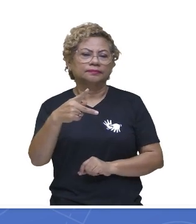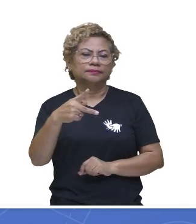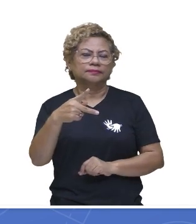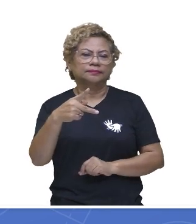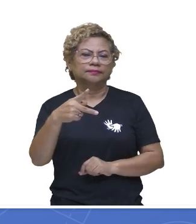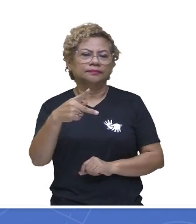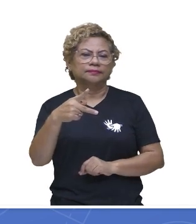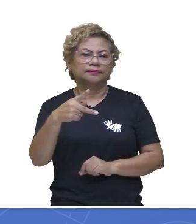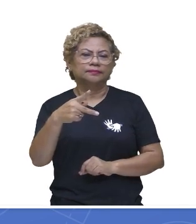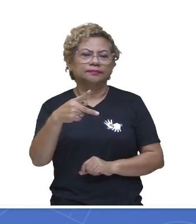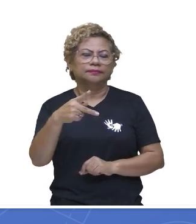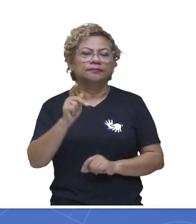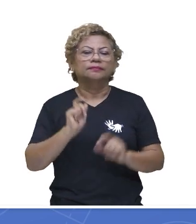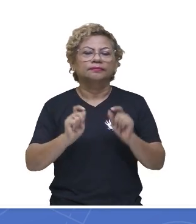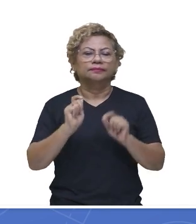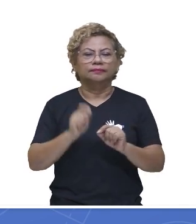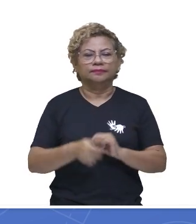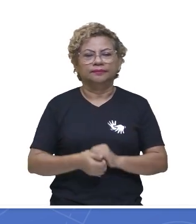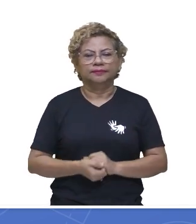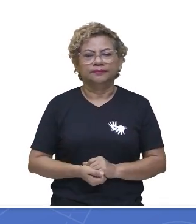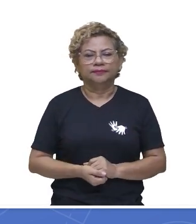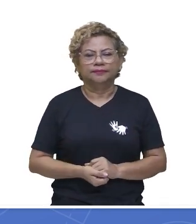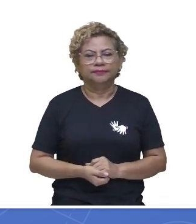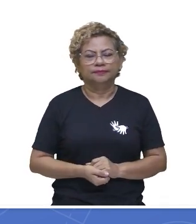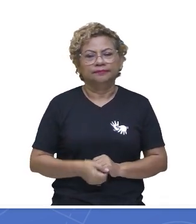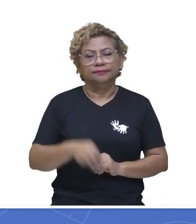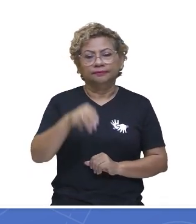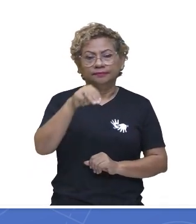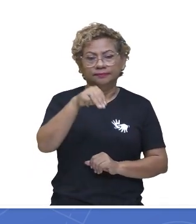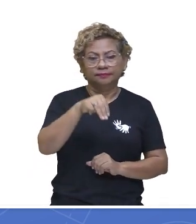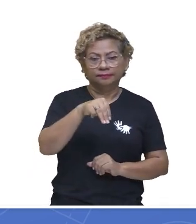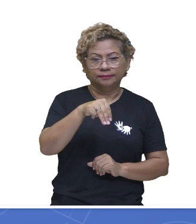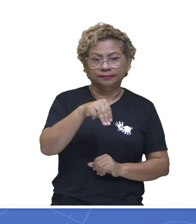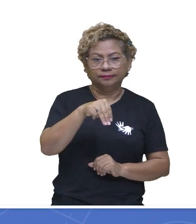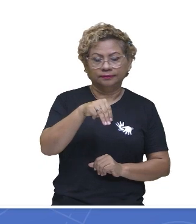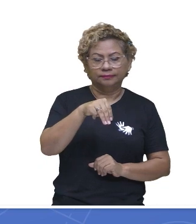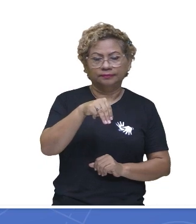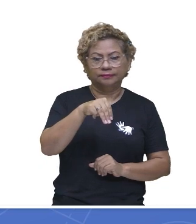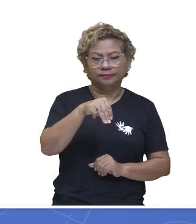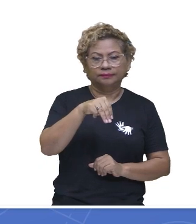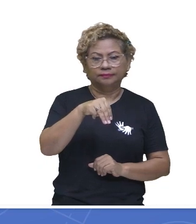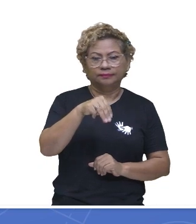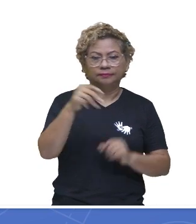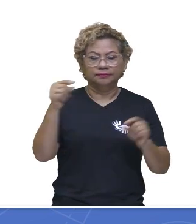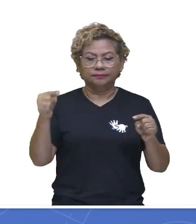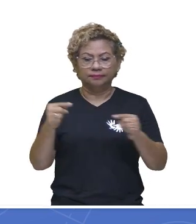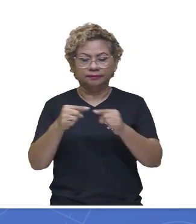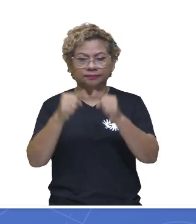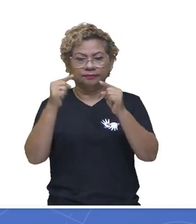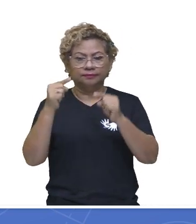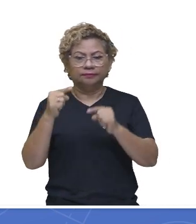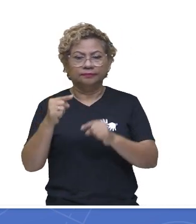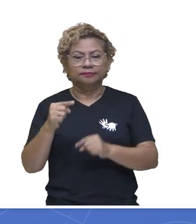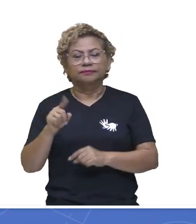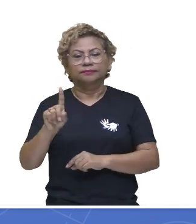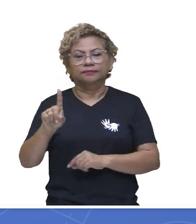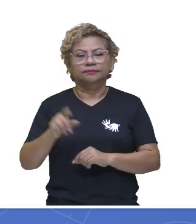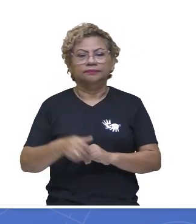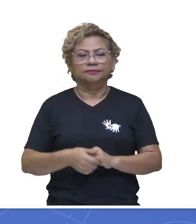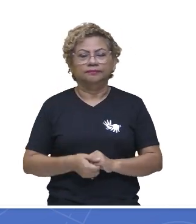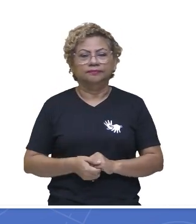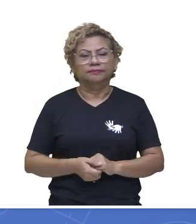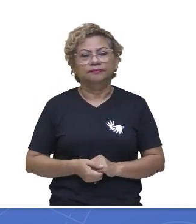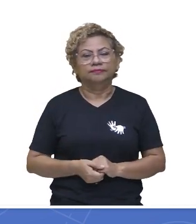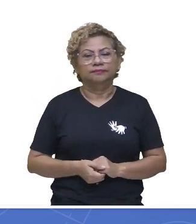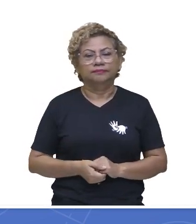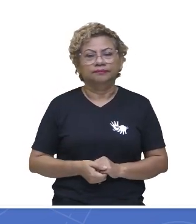descobrir o P agora, na nossa definição aqui. Olha só como foi que ficou o esqueminha. Então, vejam, N é igual a